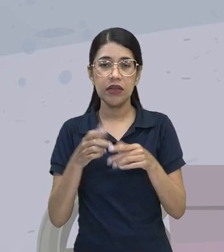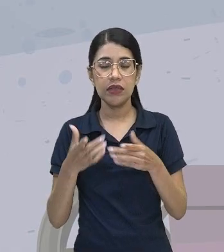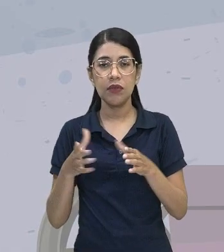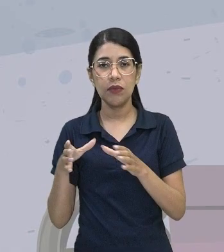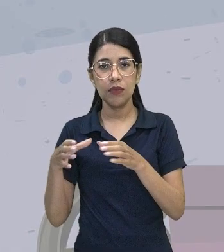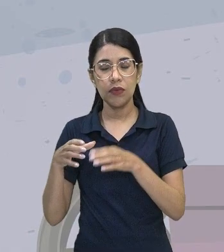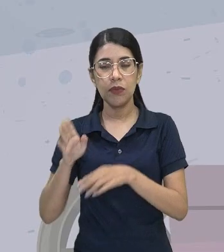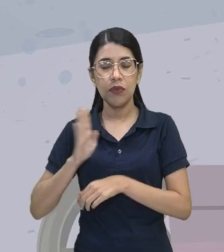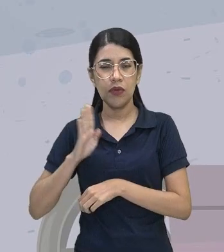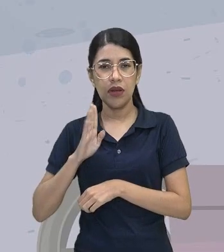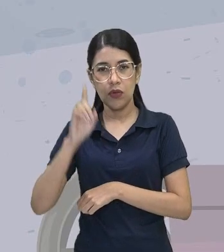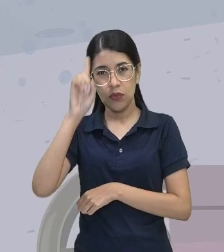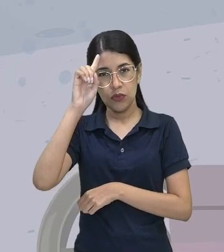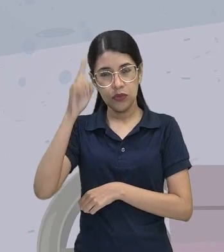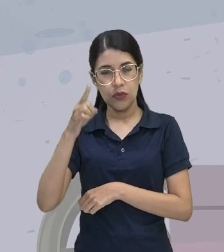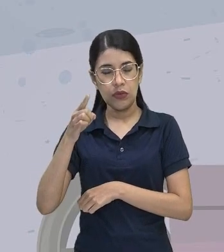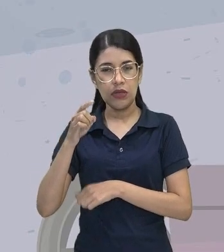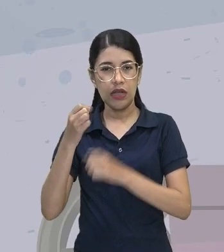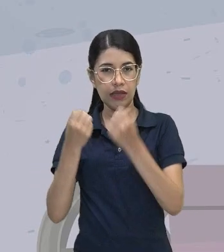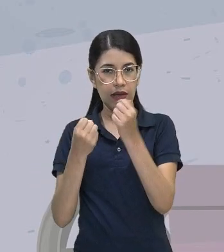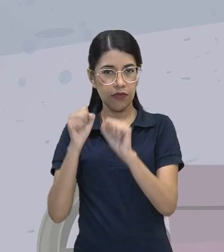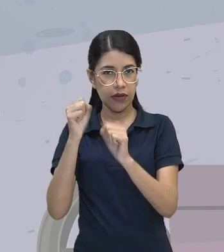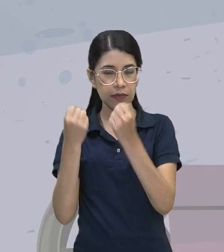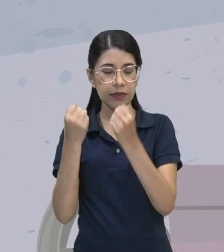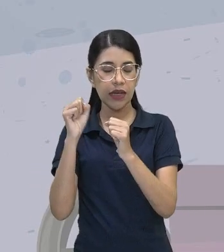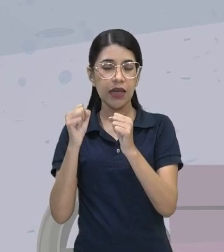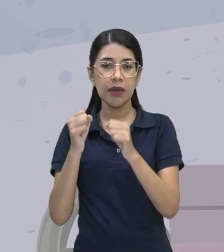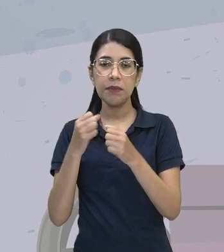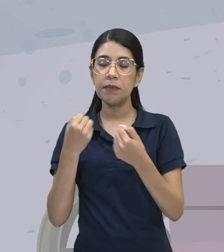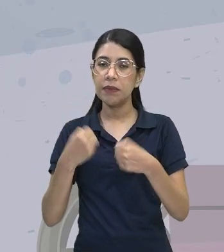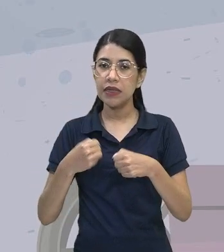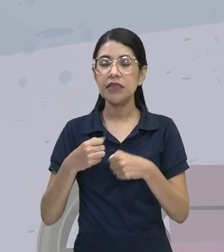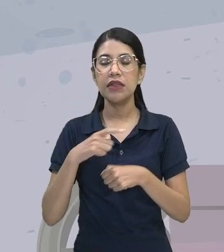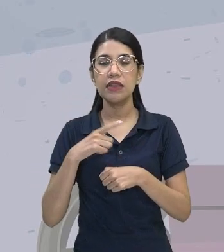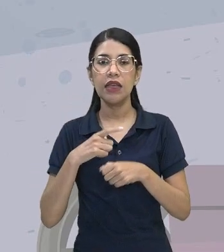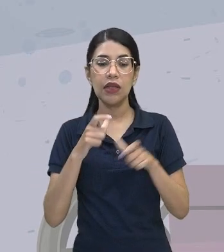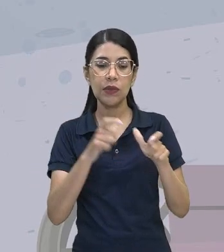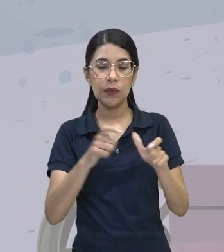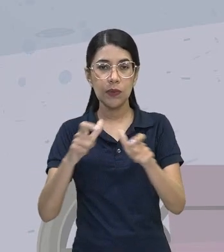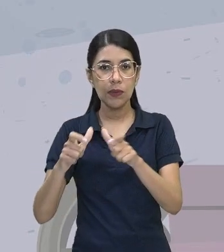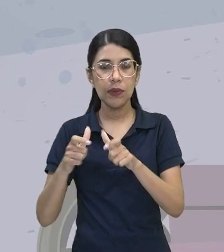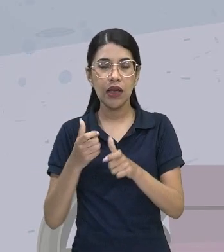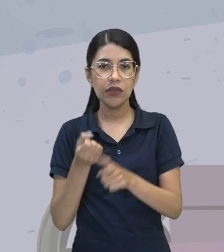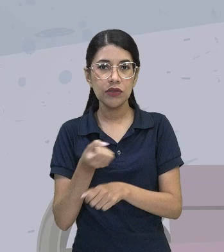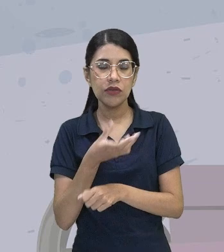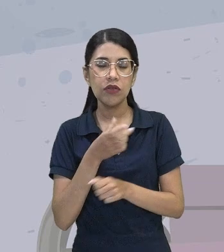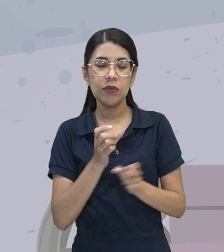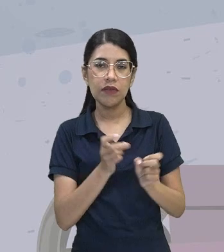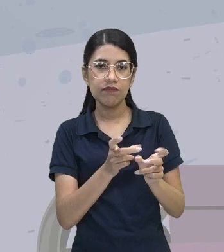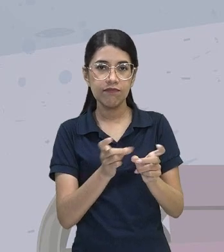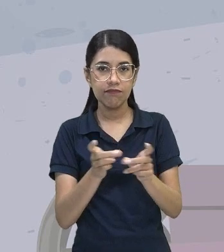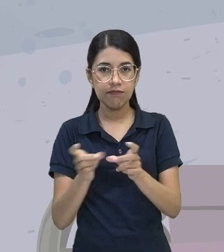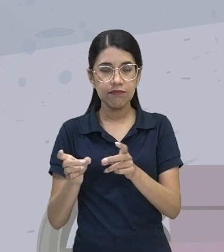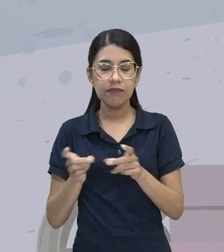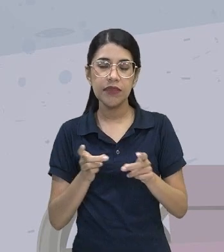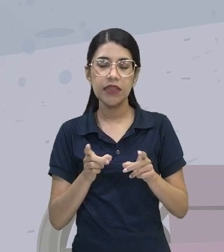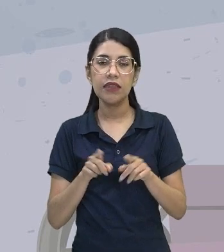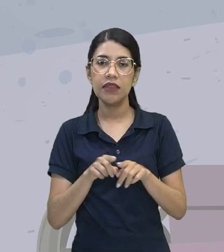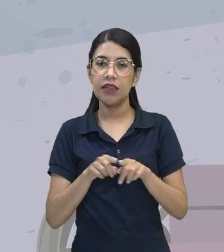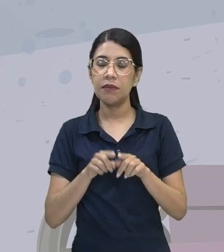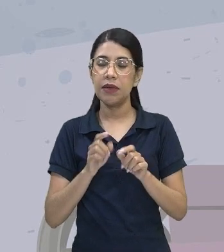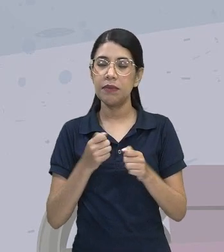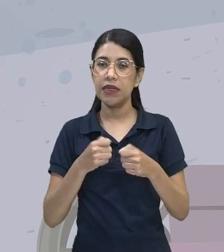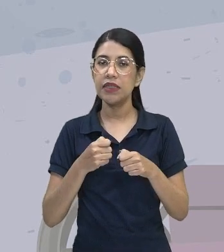dono da fábrica é essencial que ele vá em busca de novos mercados consumidores, que vai em busca também